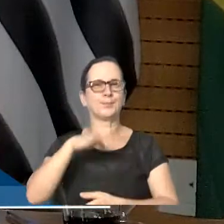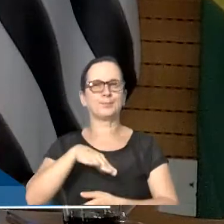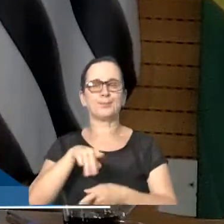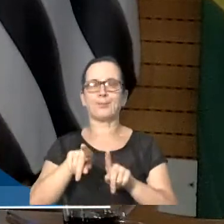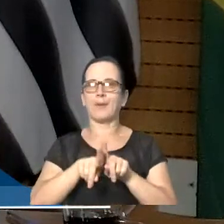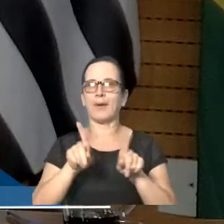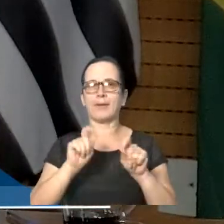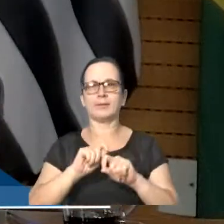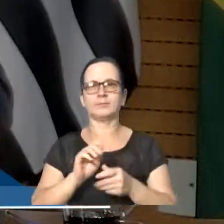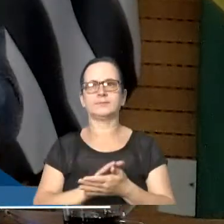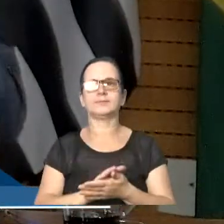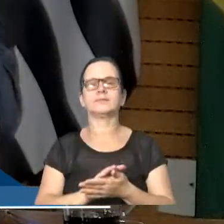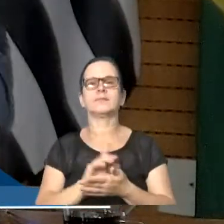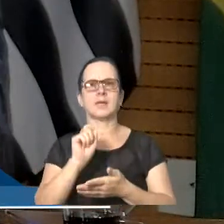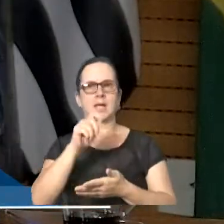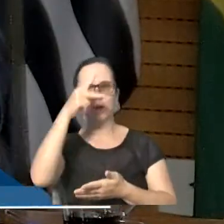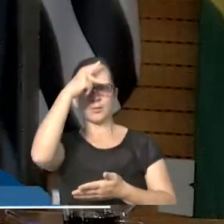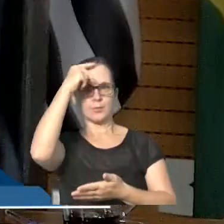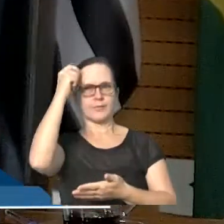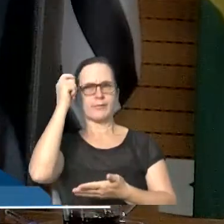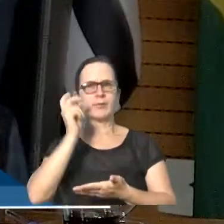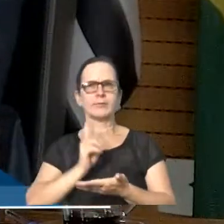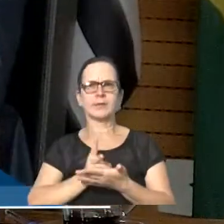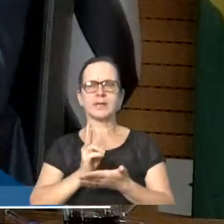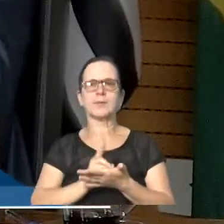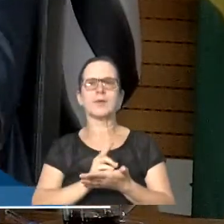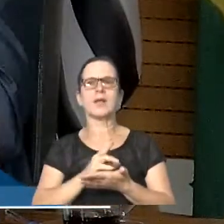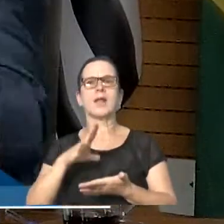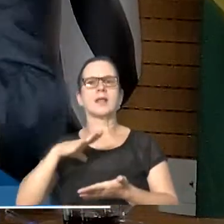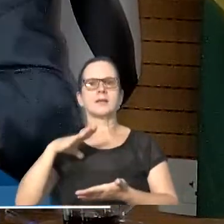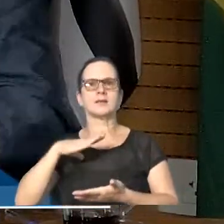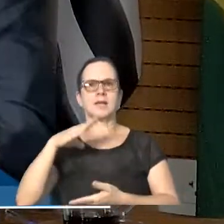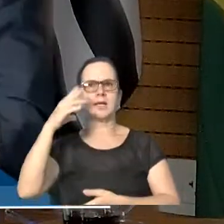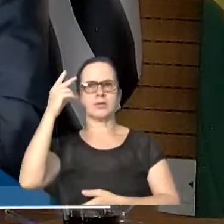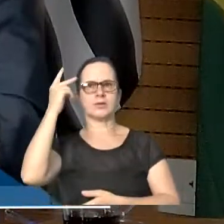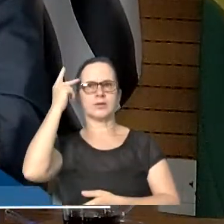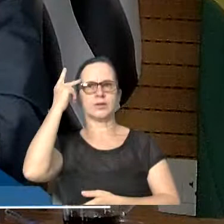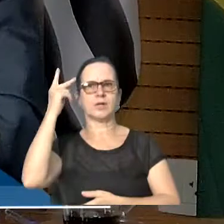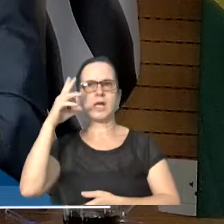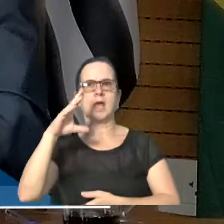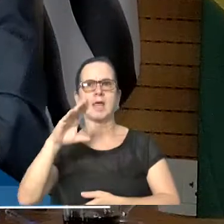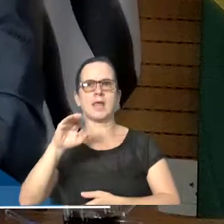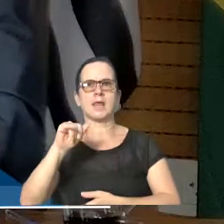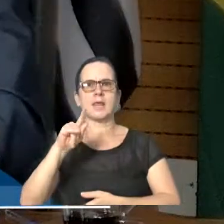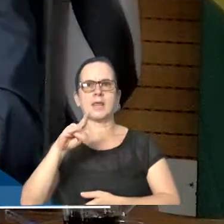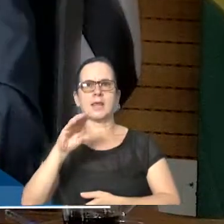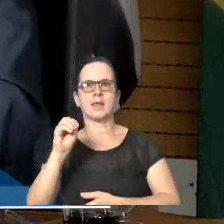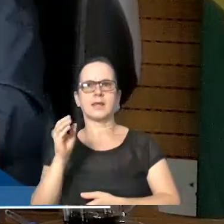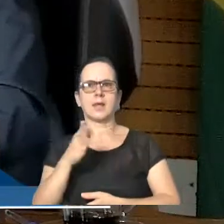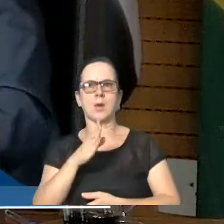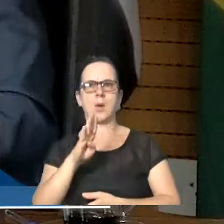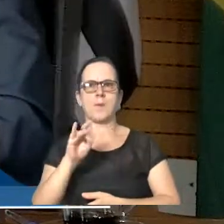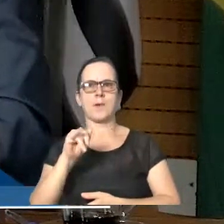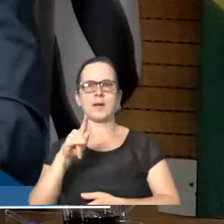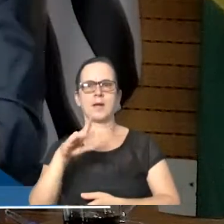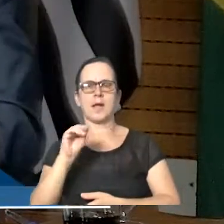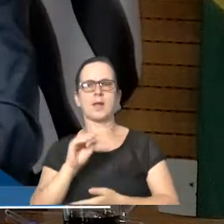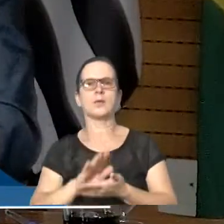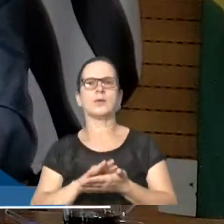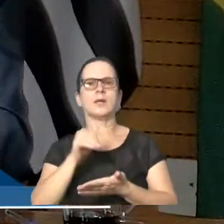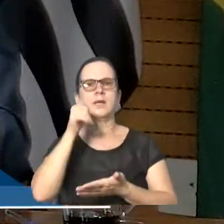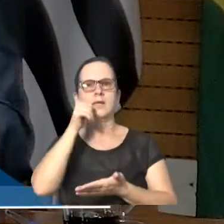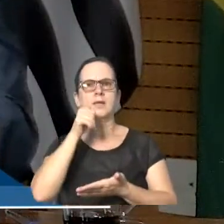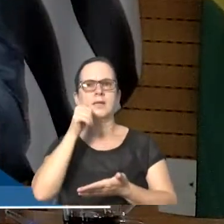mal. Basta vocês entenderem que a cidade de São Bernardo, hoje, parabenizar todas as mulheres, a quem também parabeniza a minha esposa,